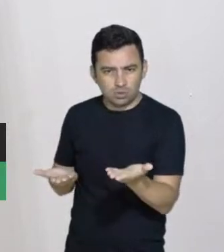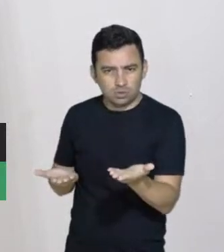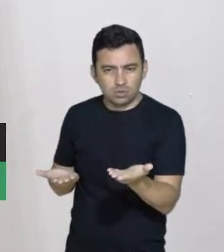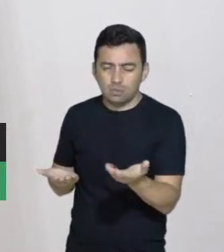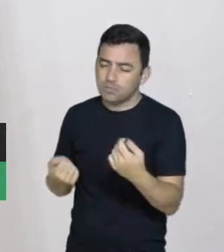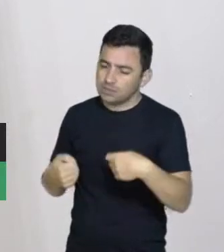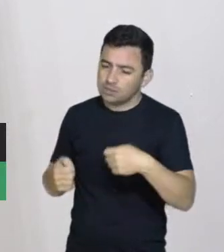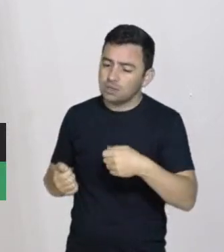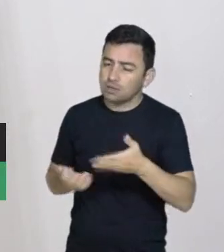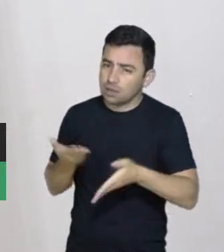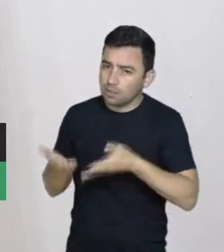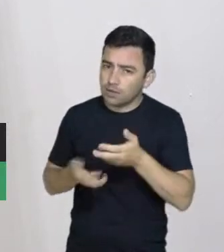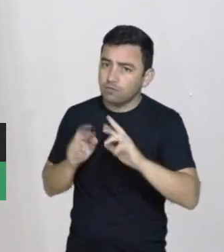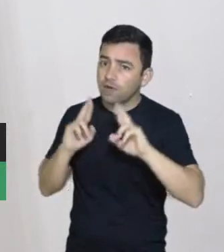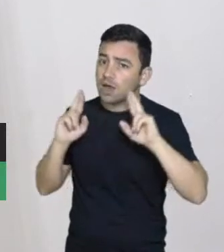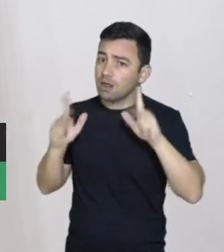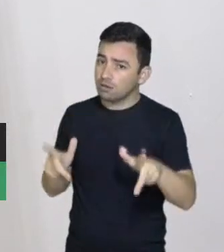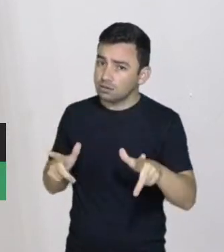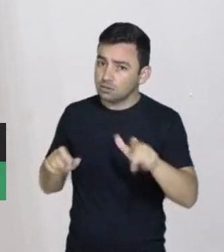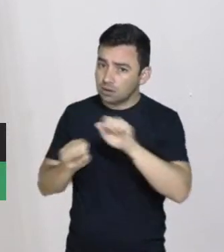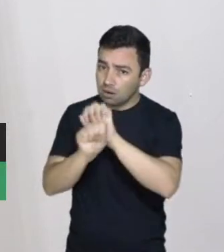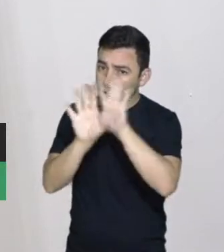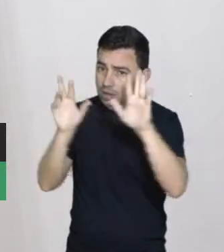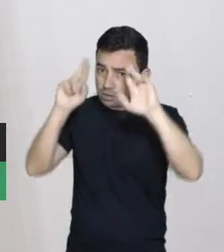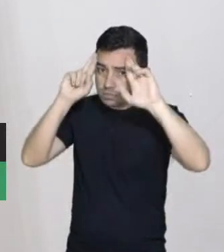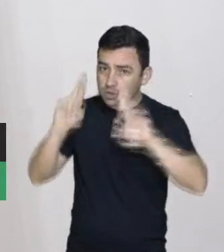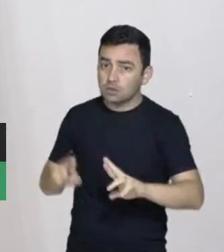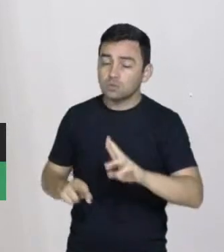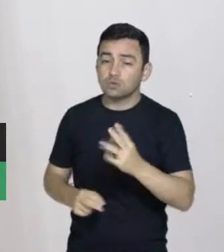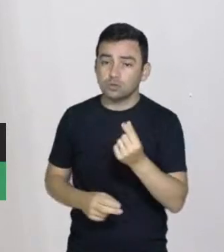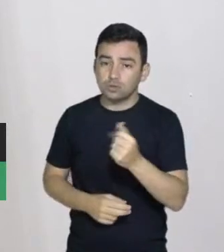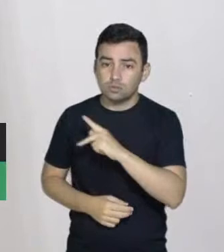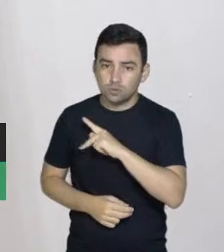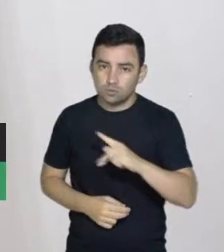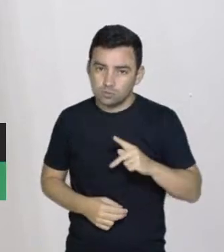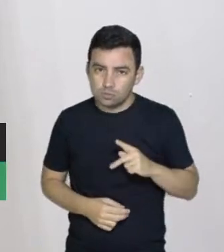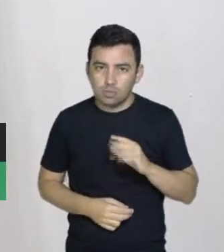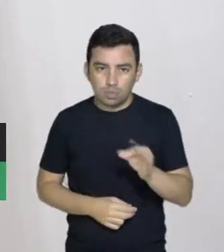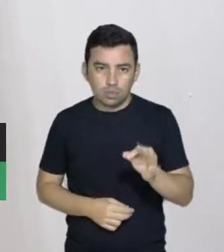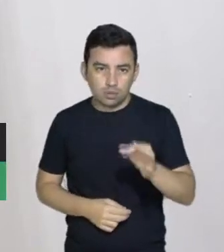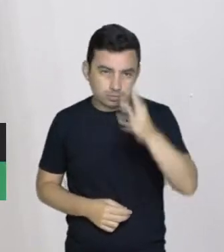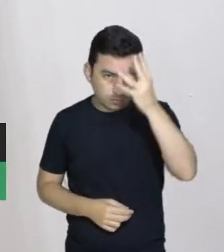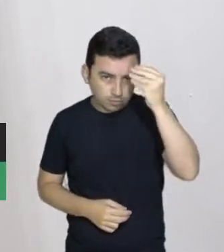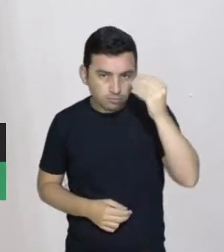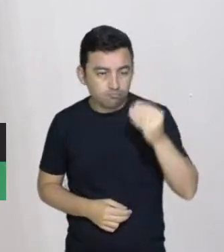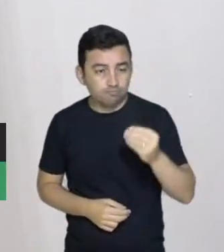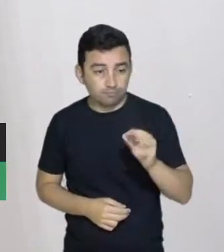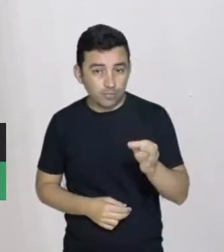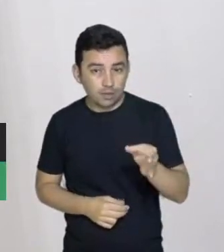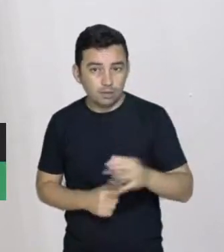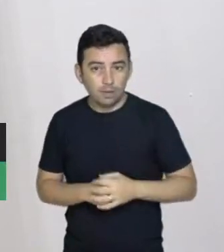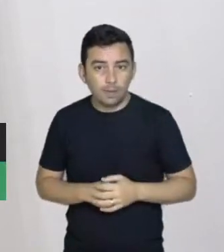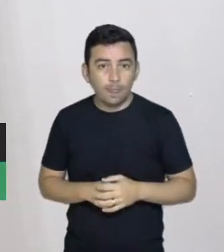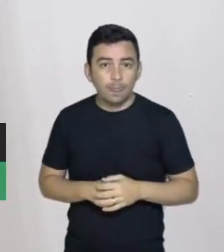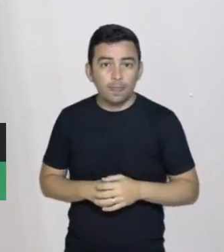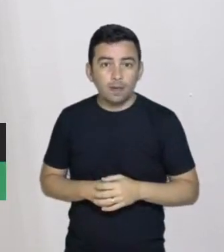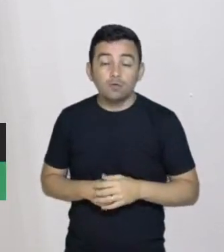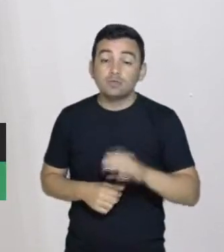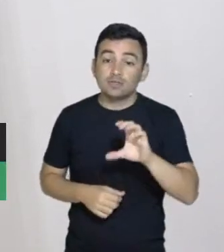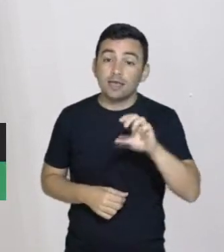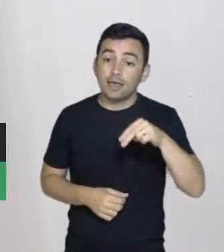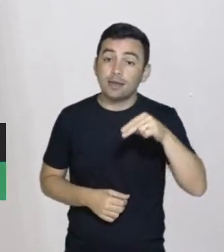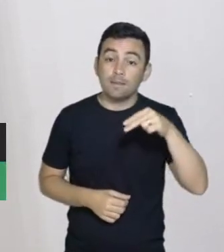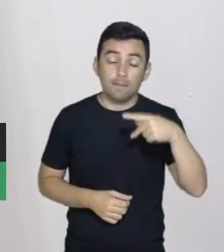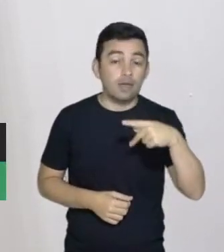diferenciado e é preciso ter clareza até por respeito ao dinheiro público, deputada Luciane, por respeito à segurança jurídica, o CNPJ do